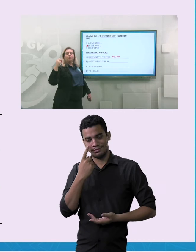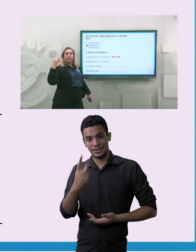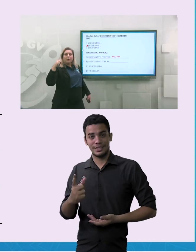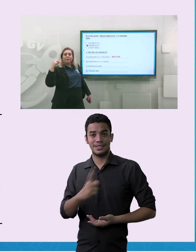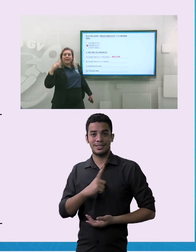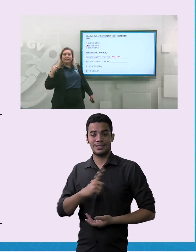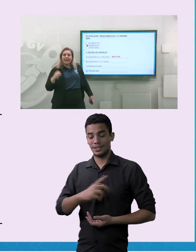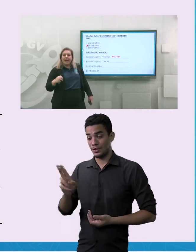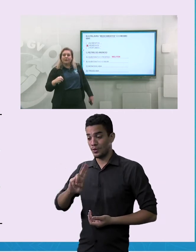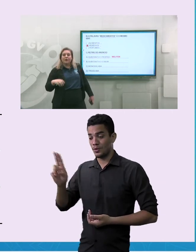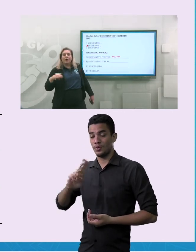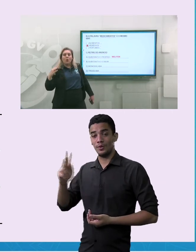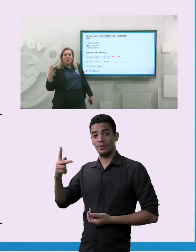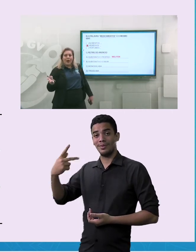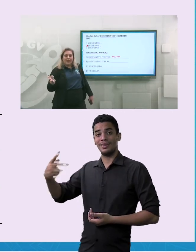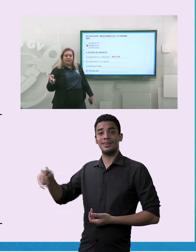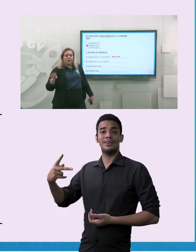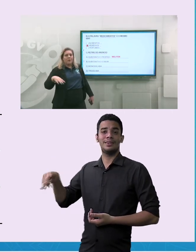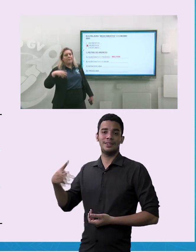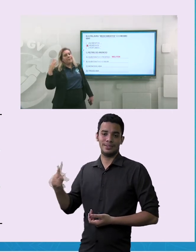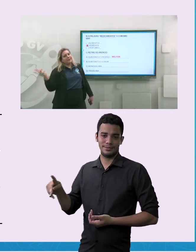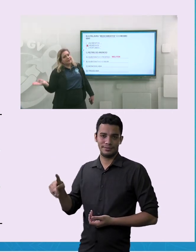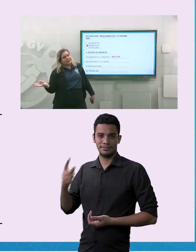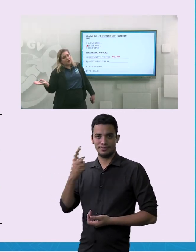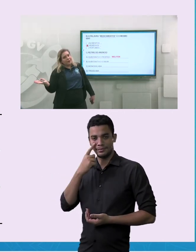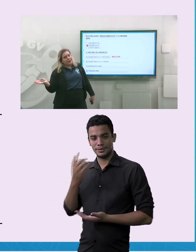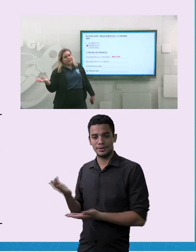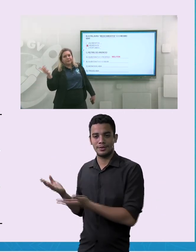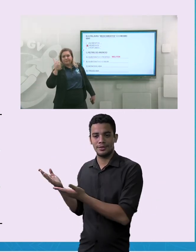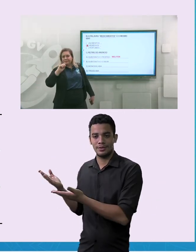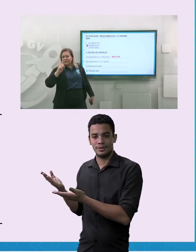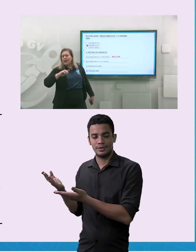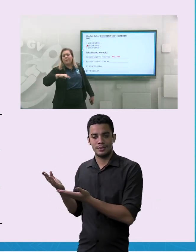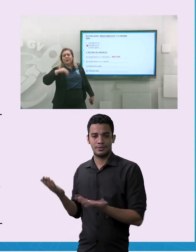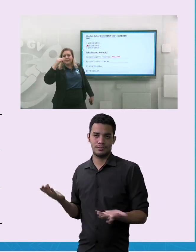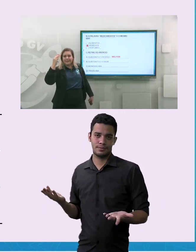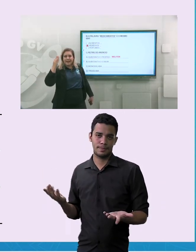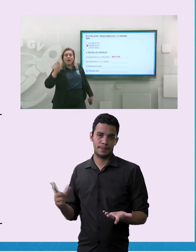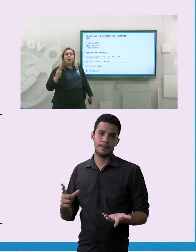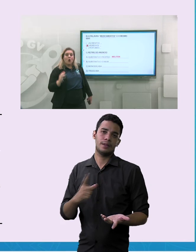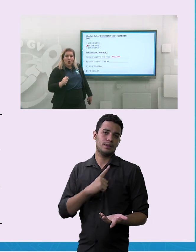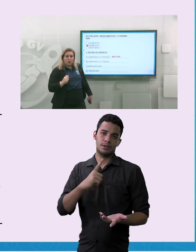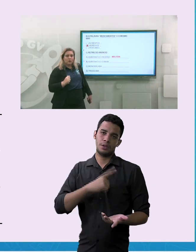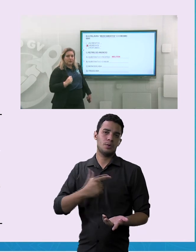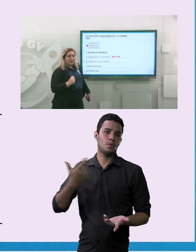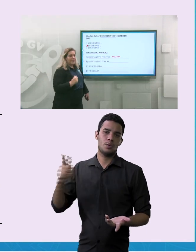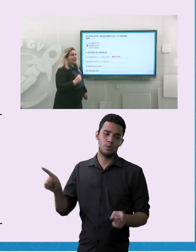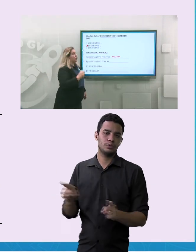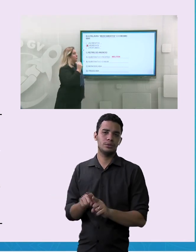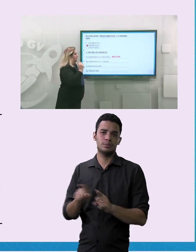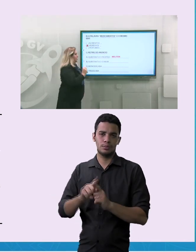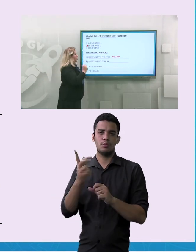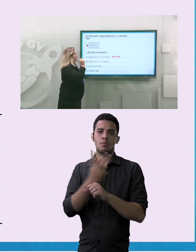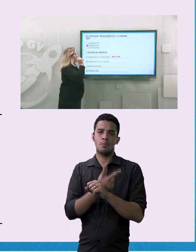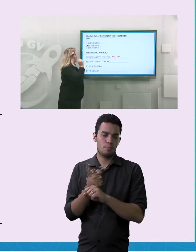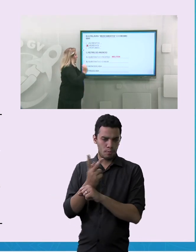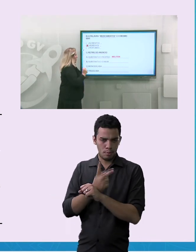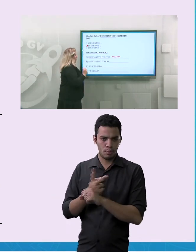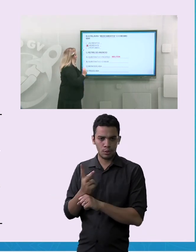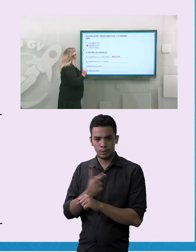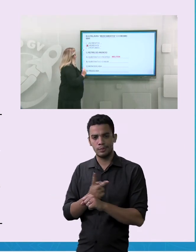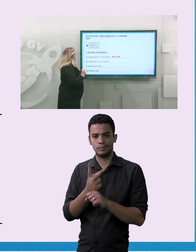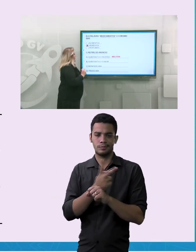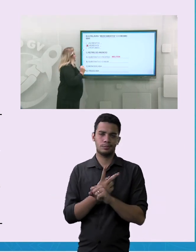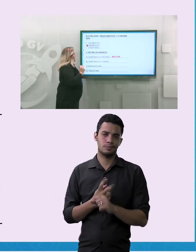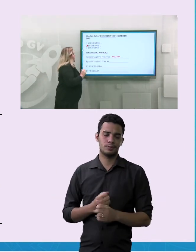do proprietário, o Wellington. Mas precisa ser o mesmo? Não, pode ser outro também, substantivo